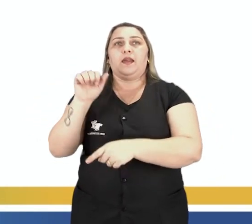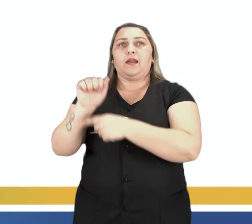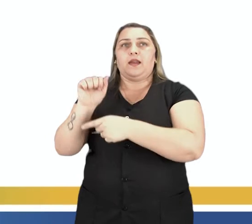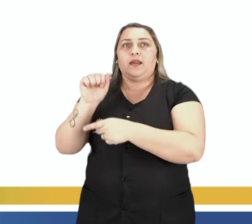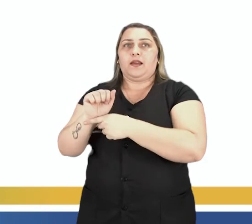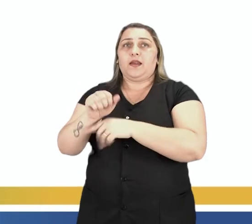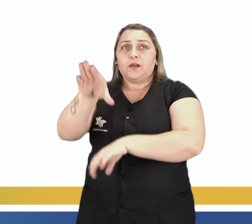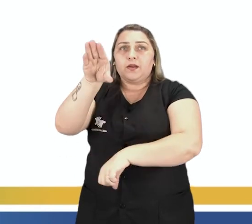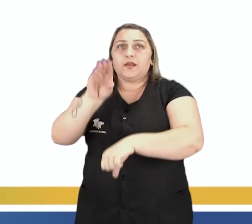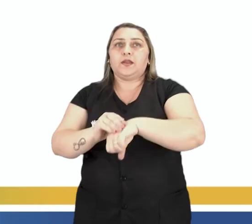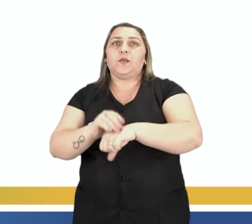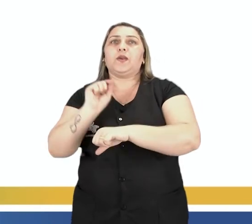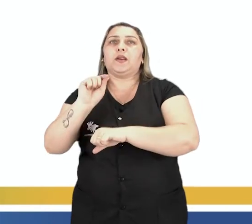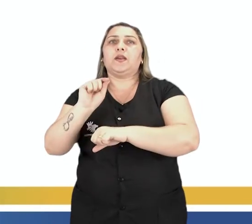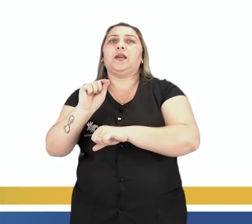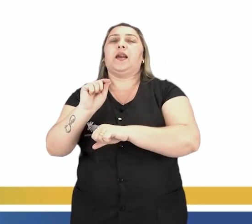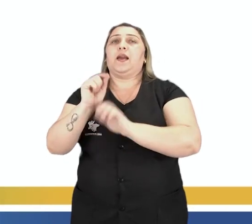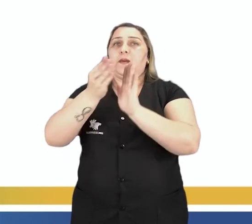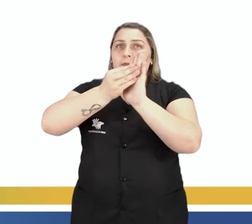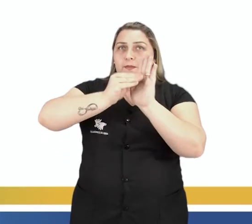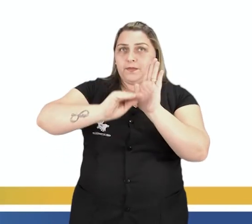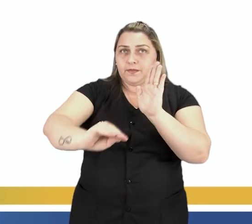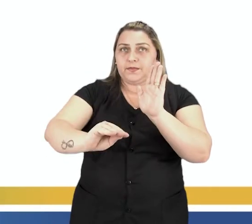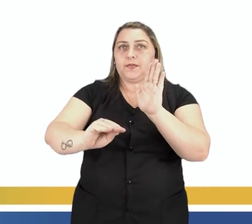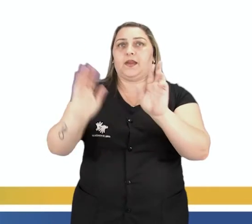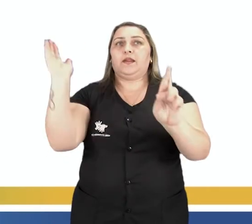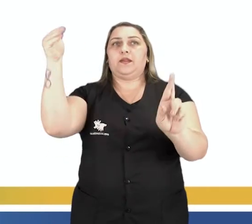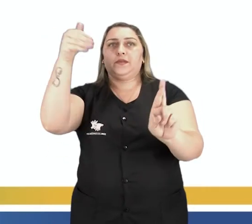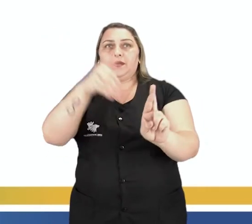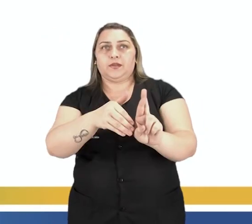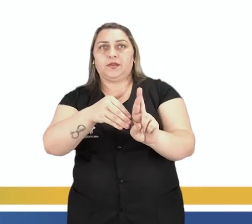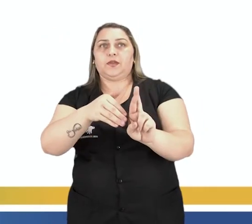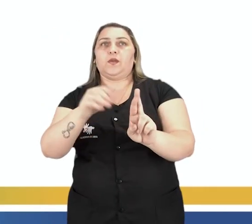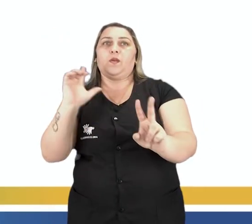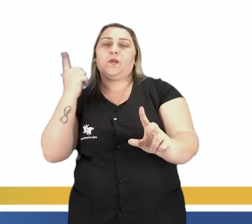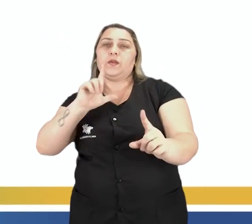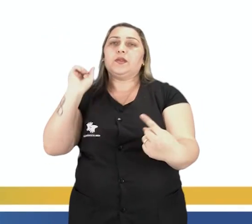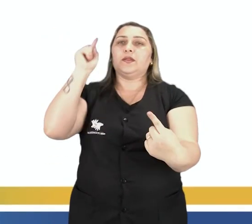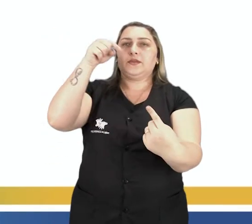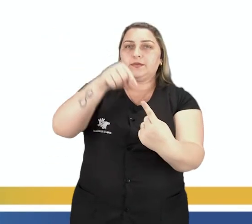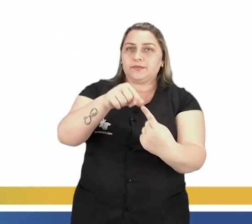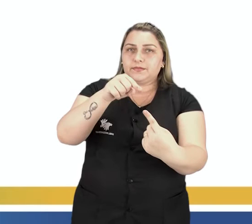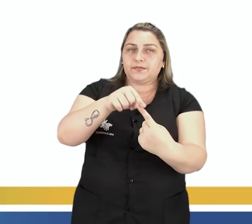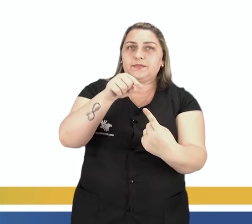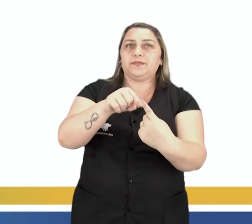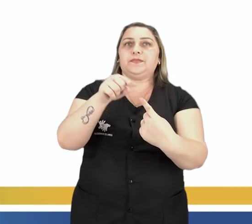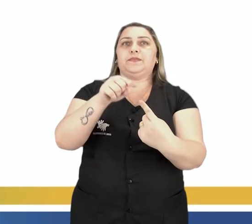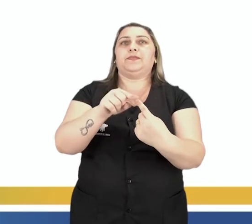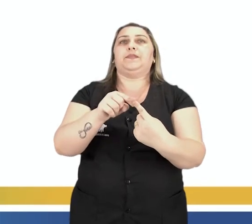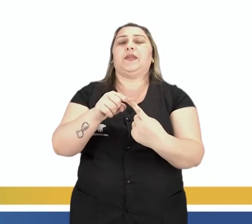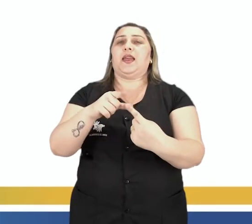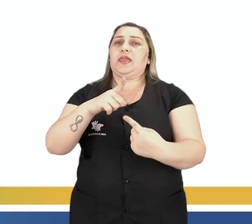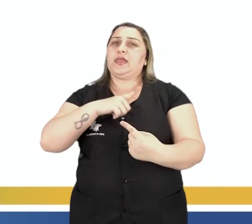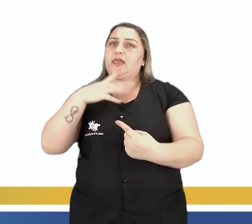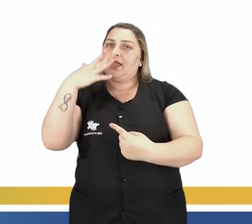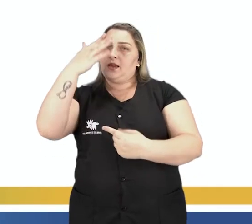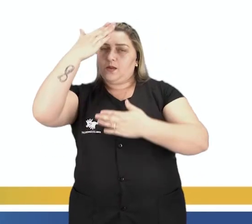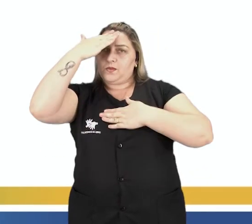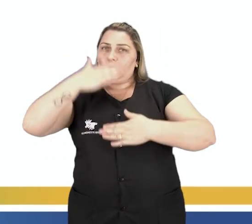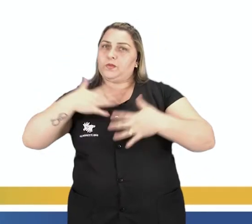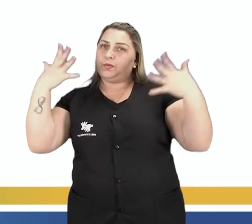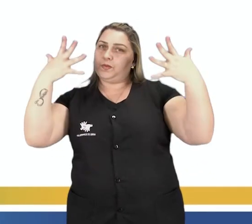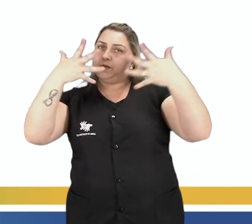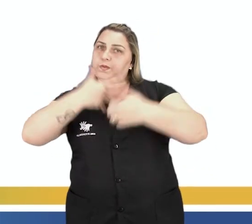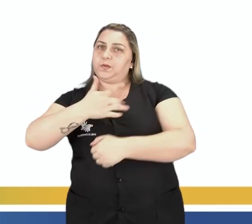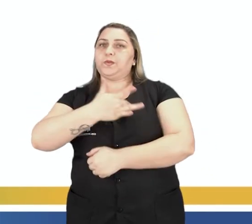A. Reconhecer o que é indicado pela mídia como referência para alcançar o objetivo de ter um corpo belo e